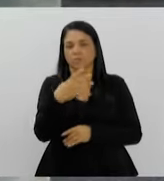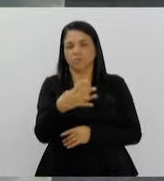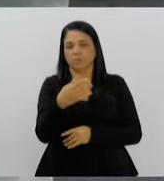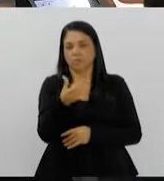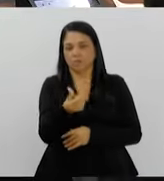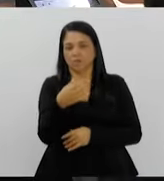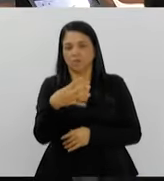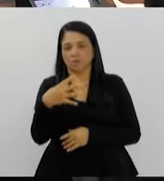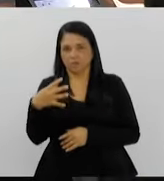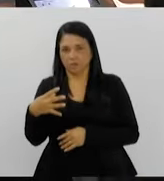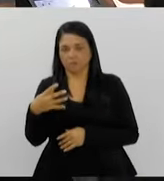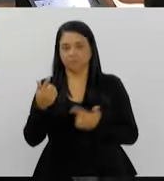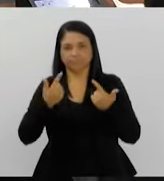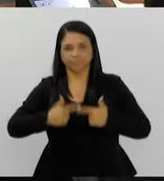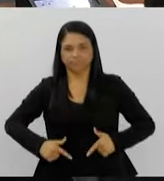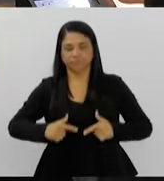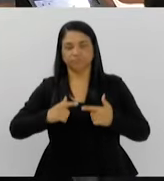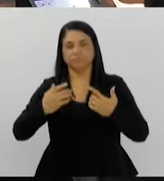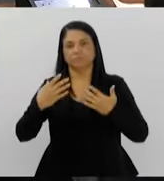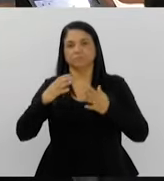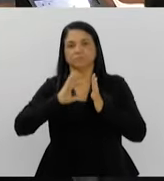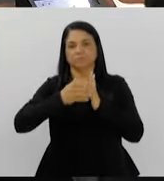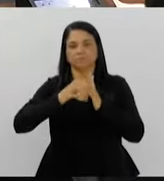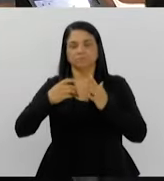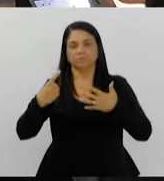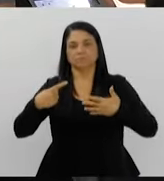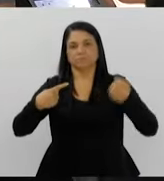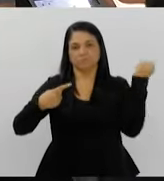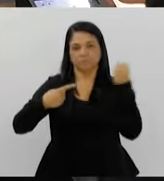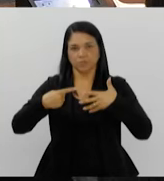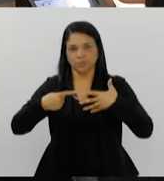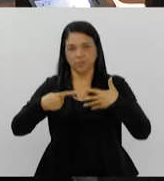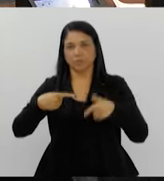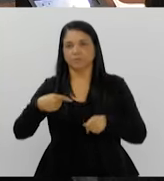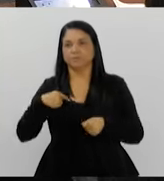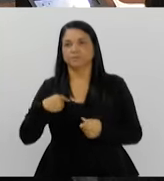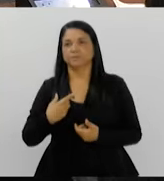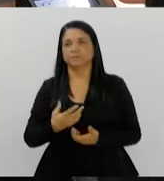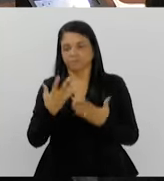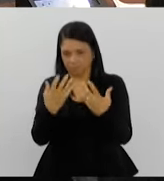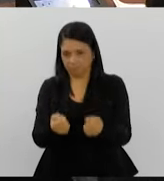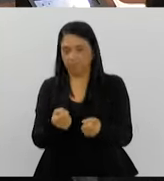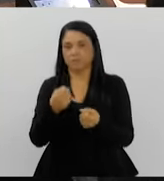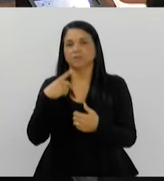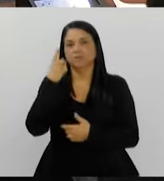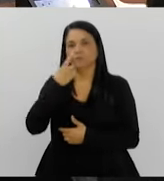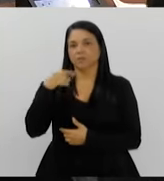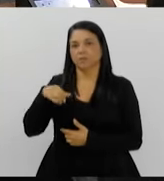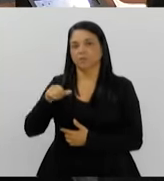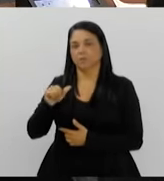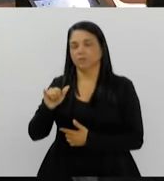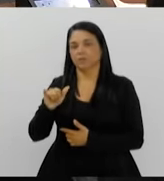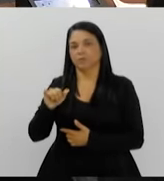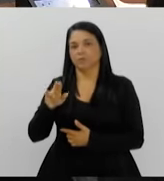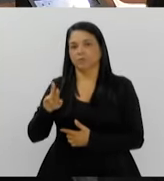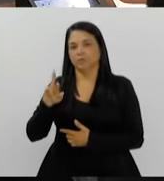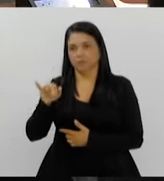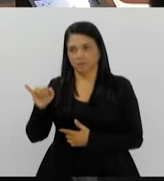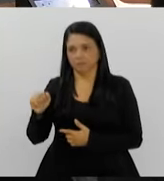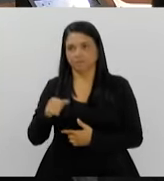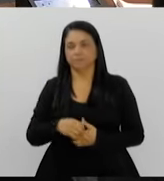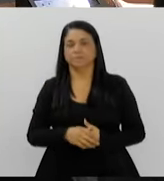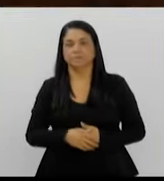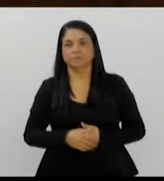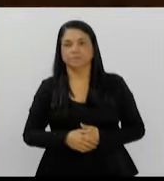abstenção obrigado também ok tá consignado Deputado I Deputado Dani B Deputado Amorin por